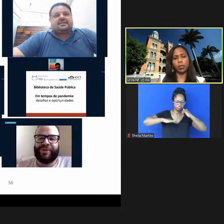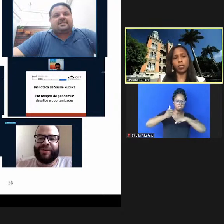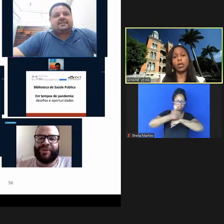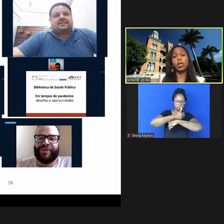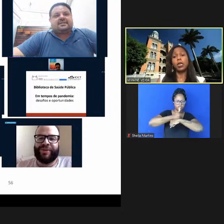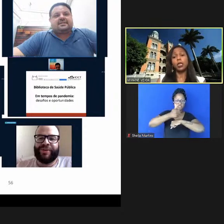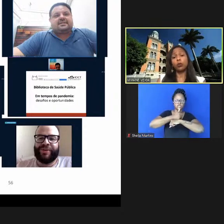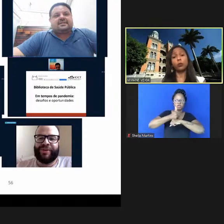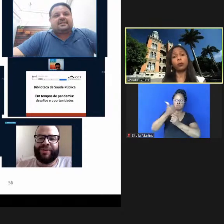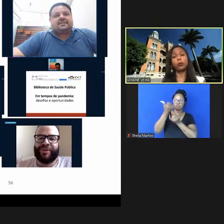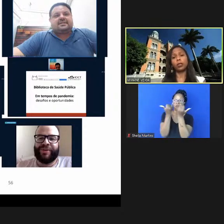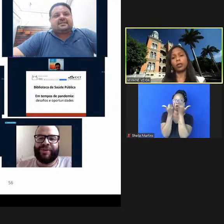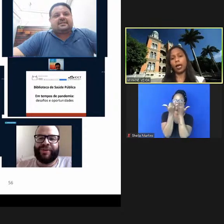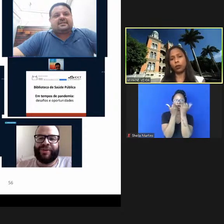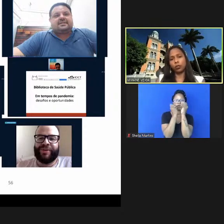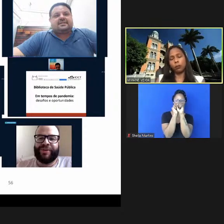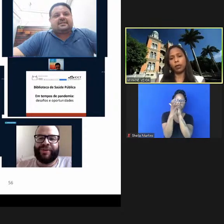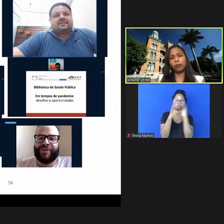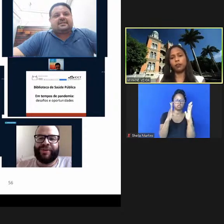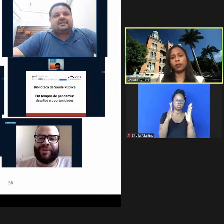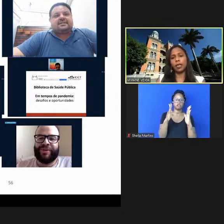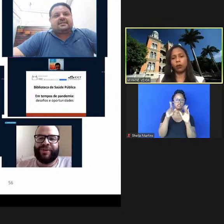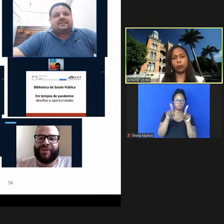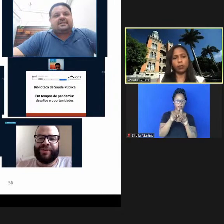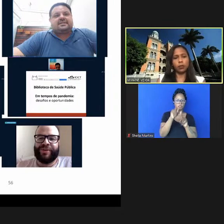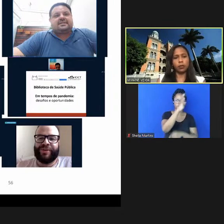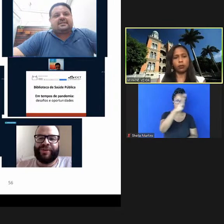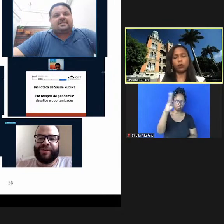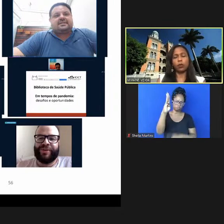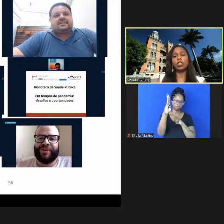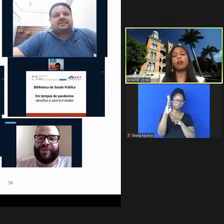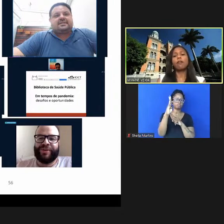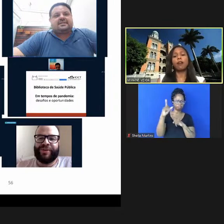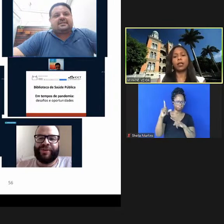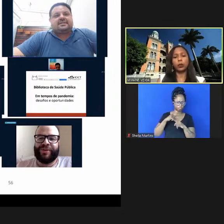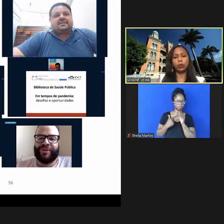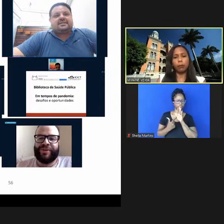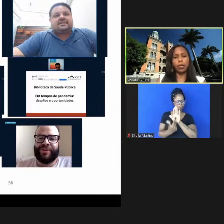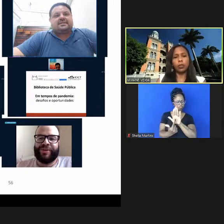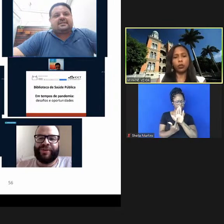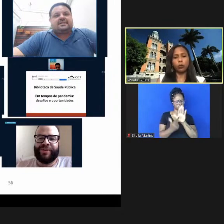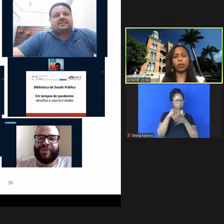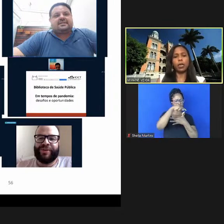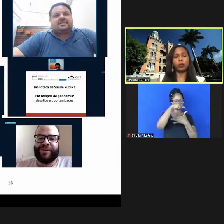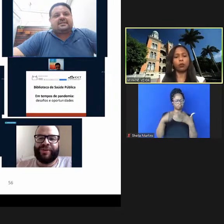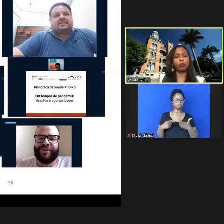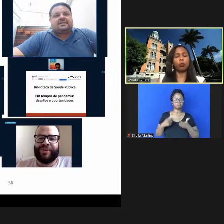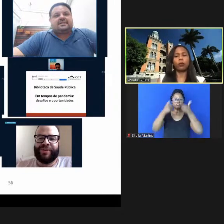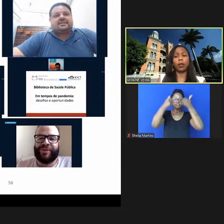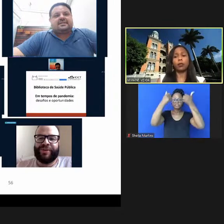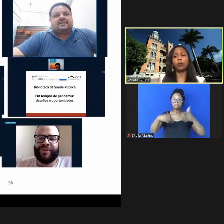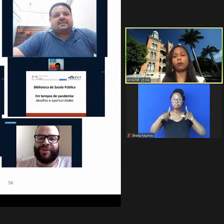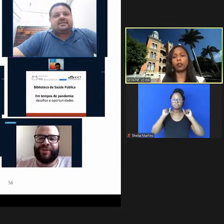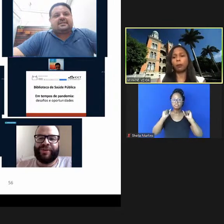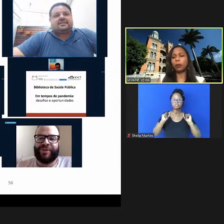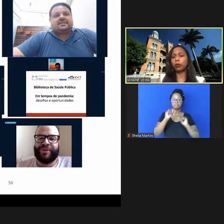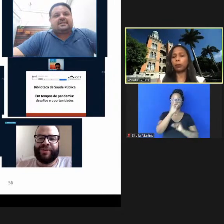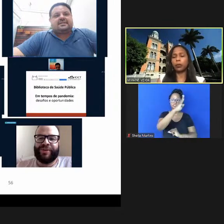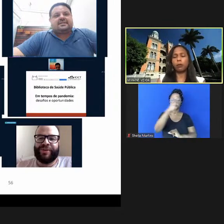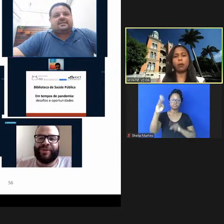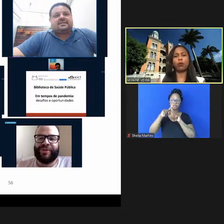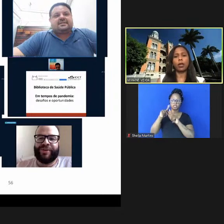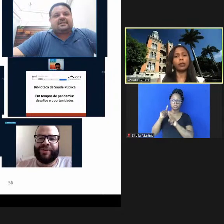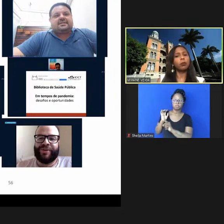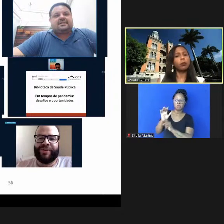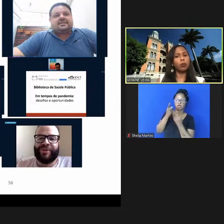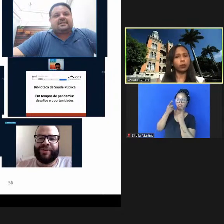à pandemia e os bibliotecários também fizeram apresentações falando também sobre as suas bibliotecas e o enfrentamento da